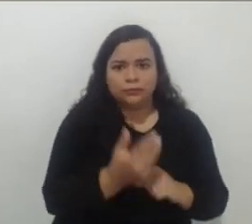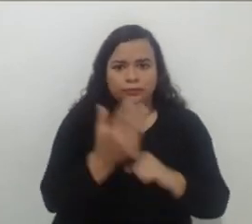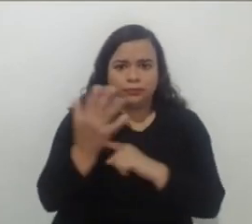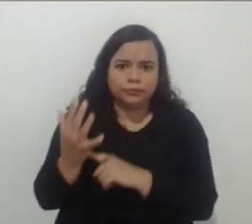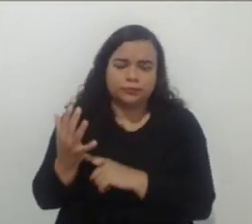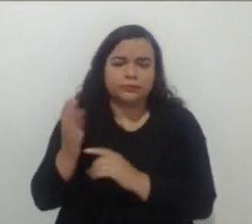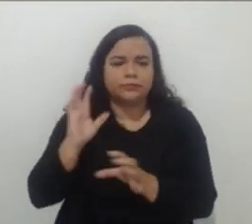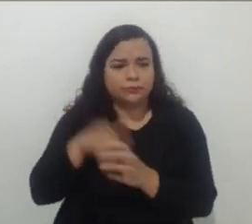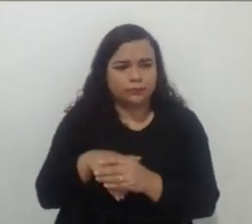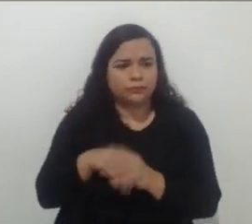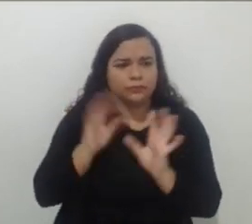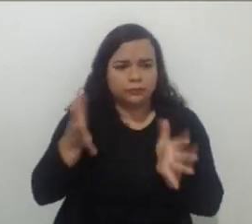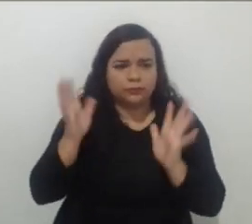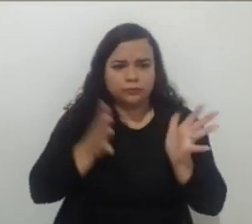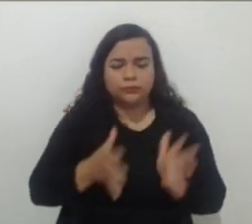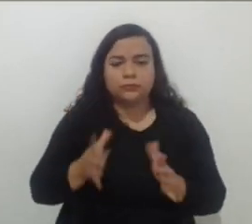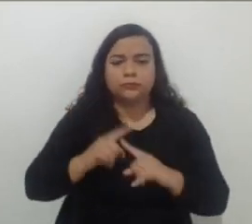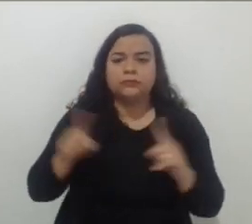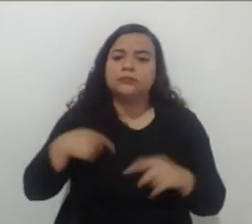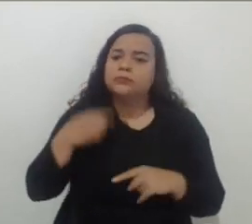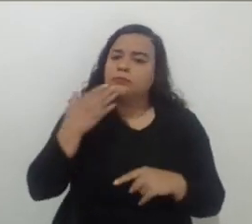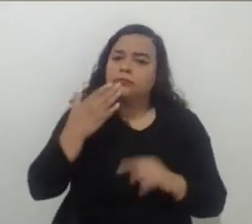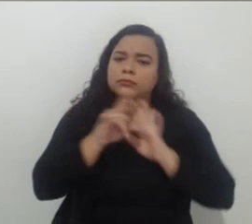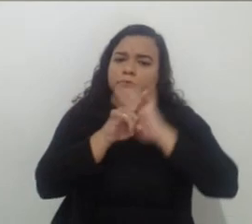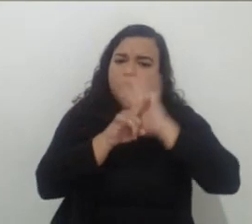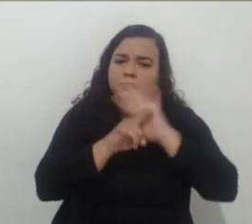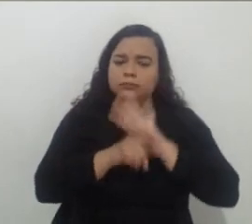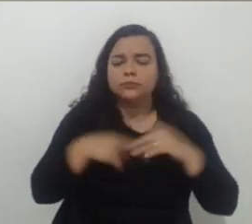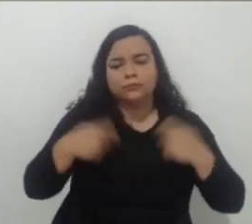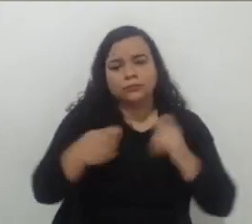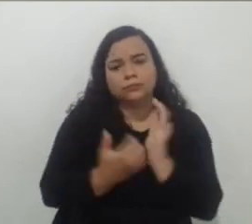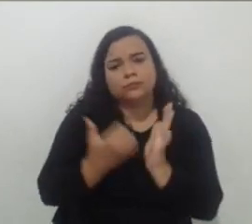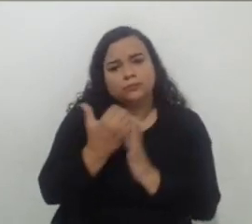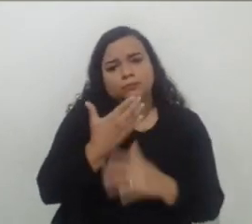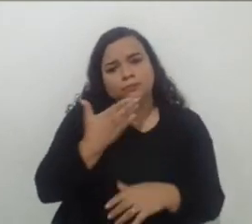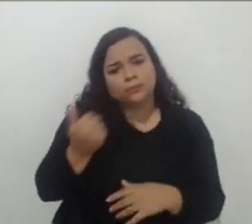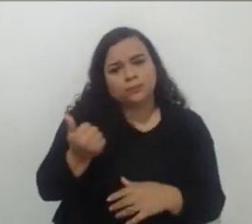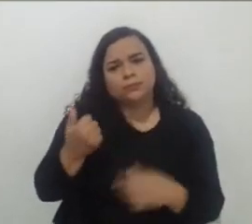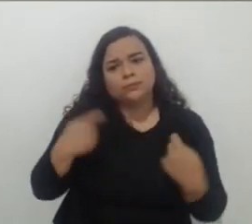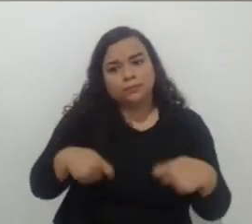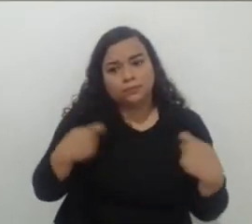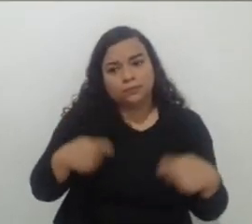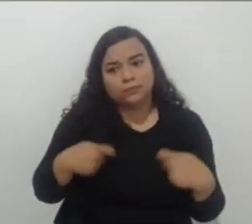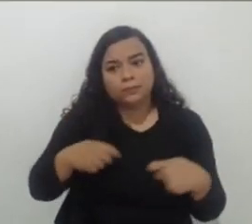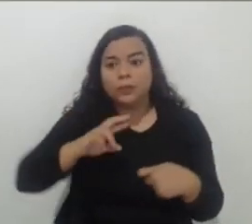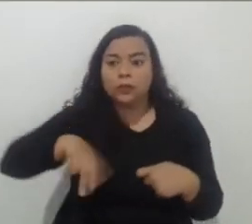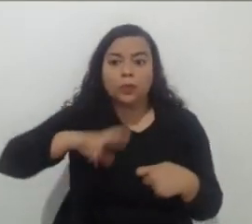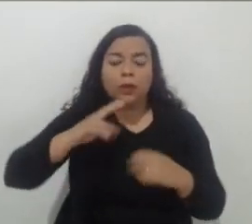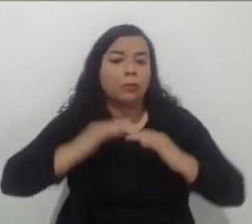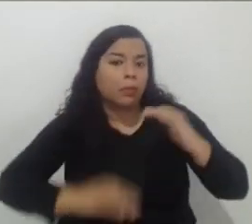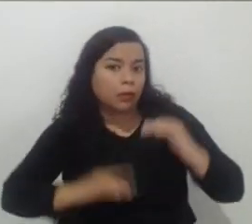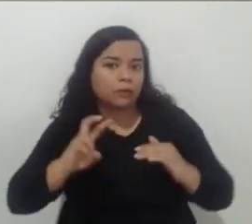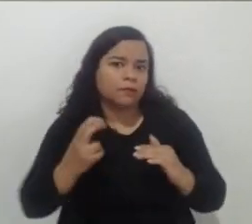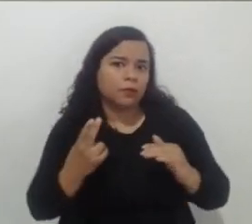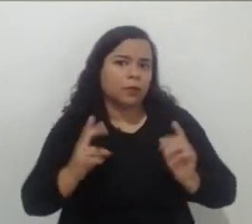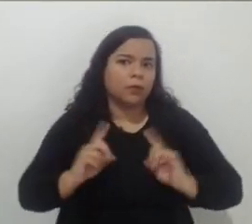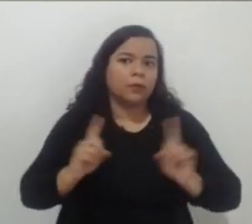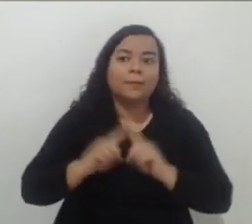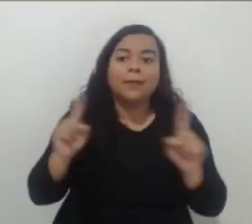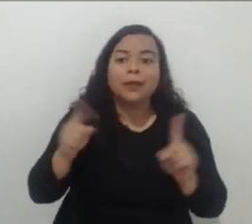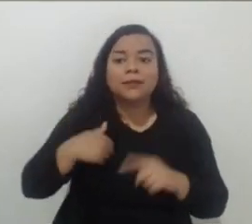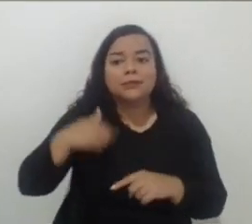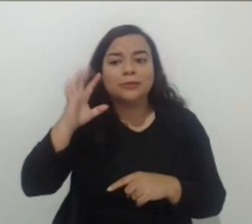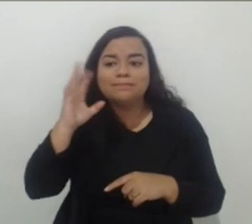votos proferidos, eu vou pedir vista desses autos para melhor examinar. Não significa necessariamente que vou discordar, mas me restaram